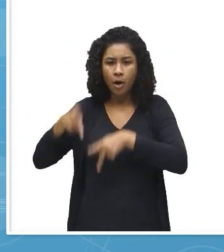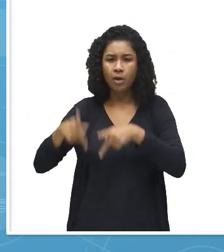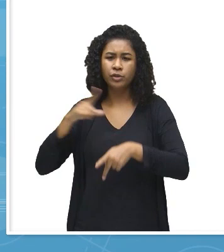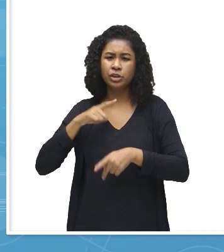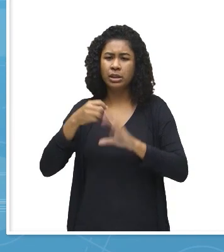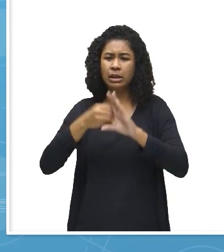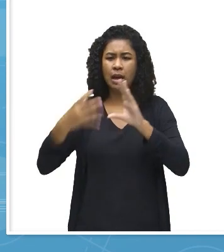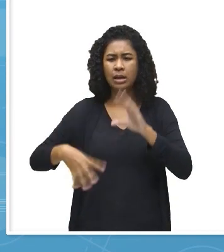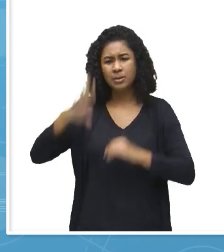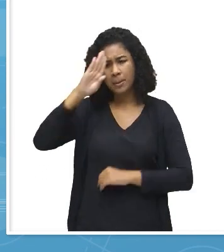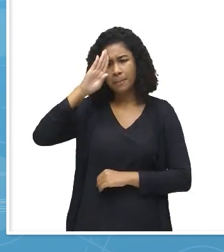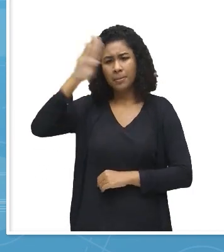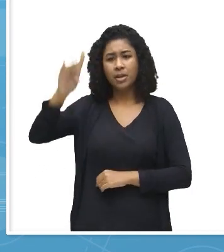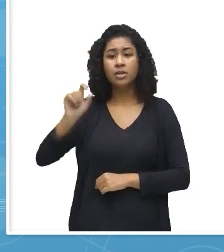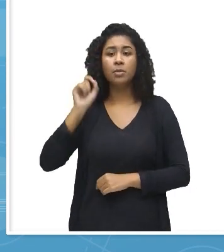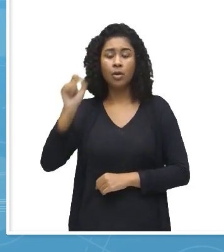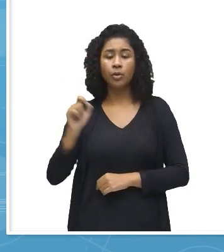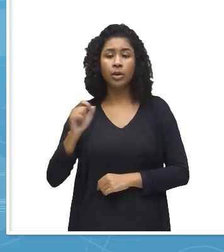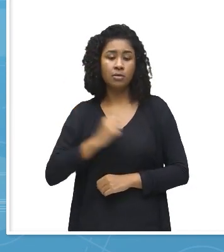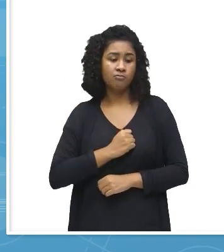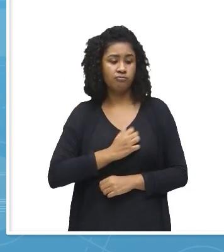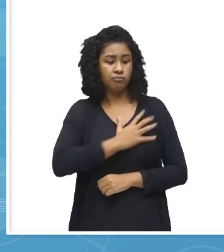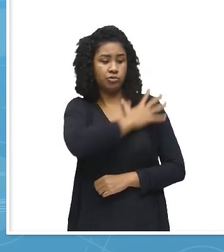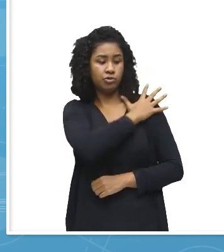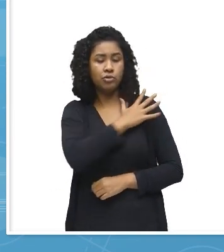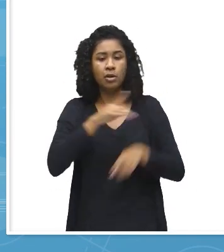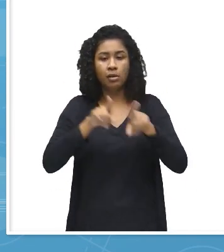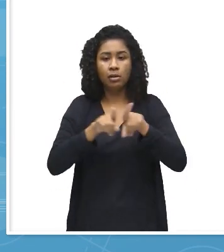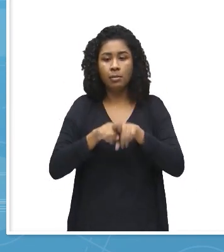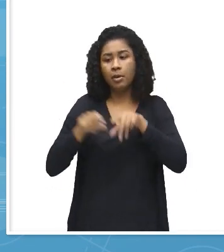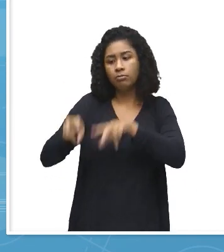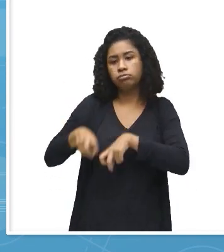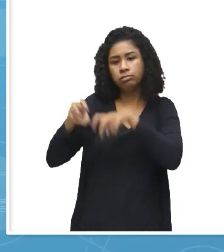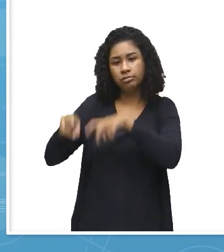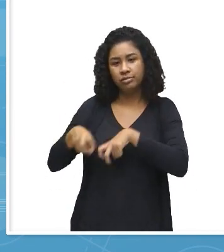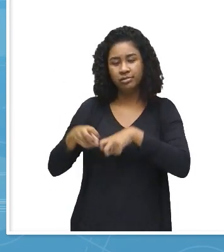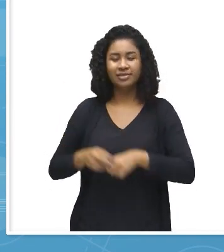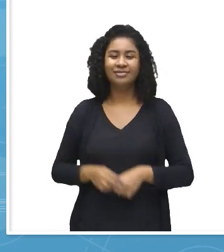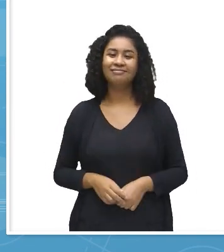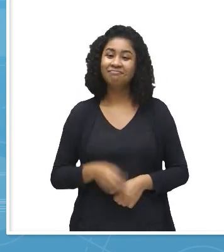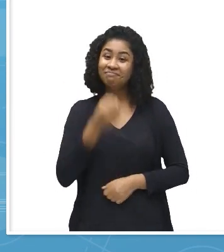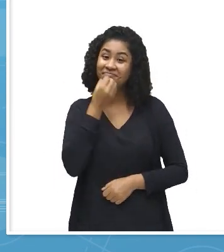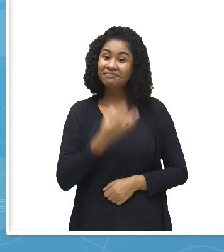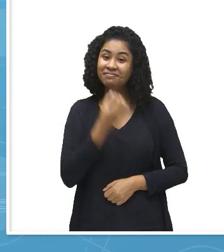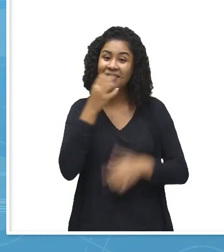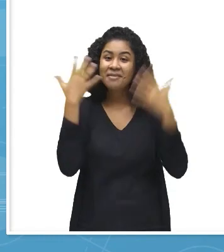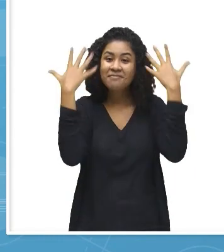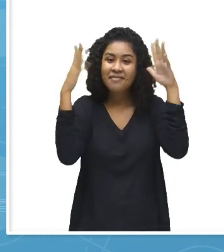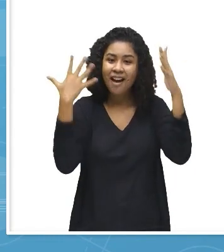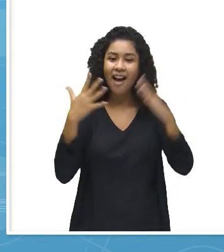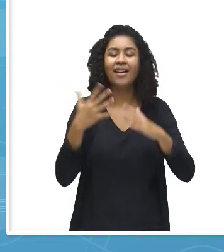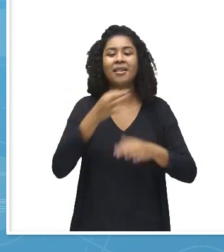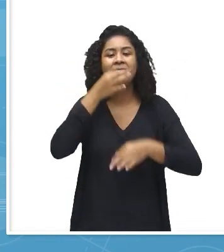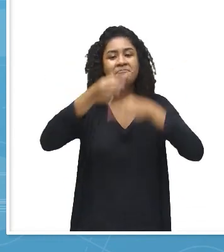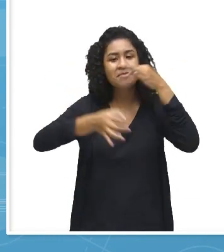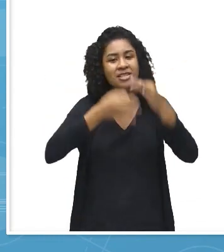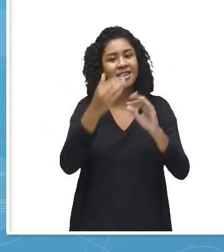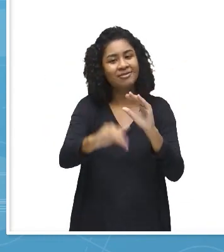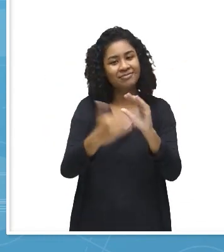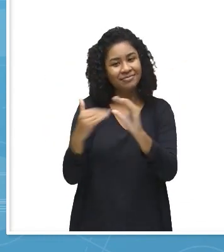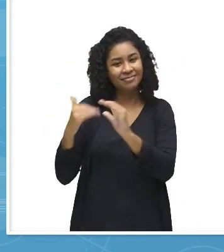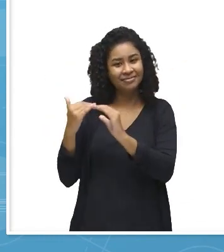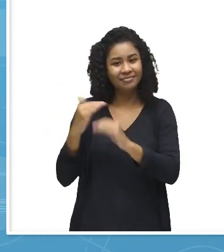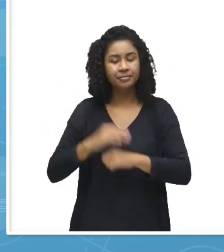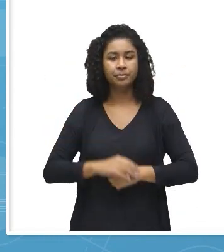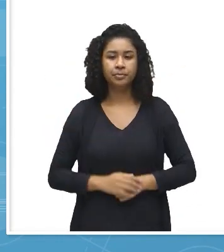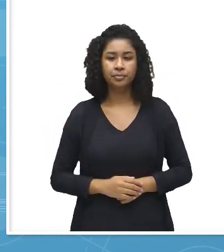da agricultura. Muito bem, Jane, parabéns aí pela participação aí no chat. A Sara